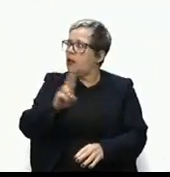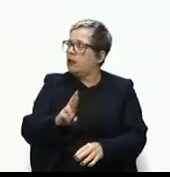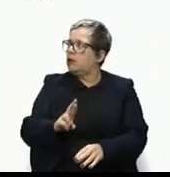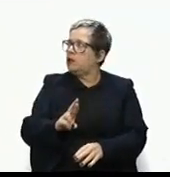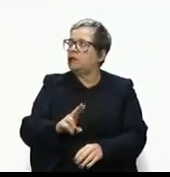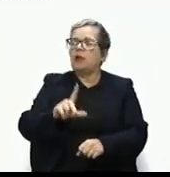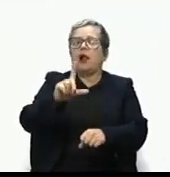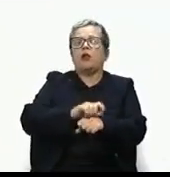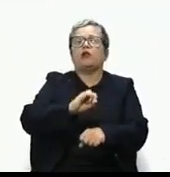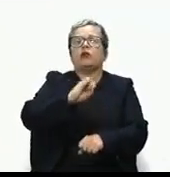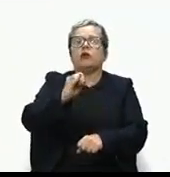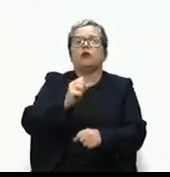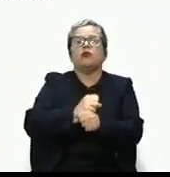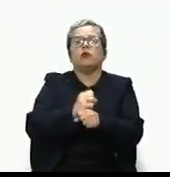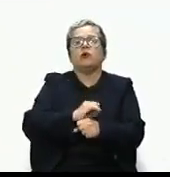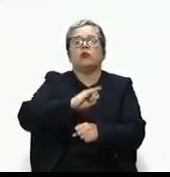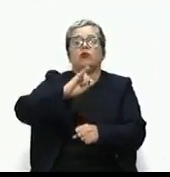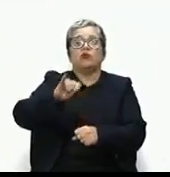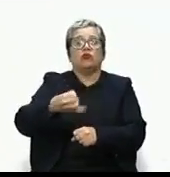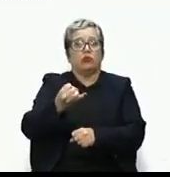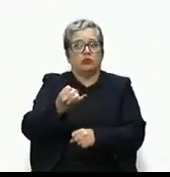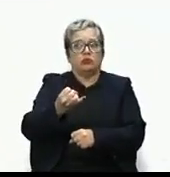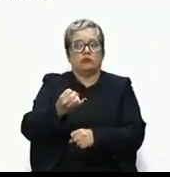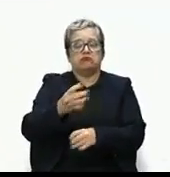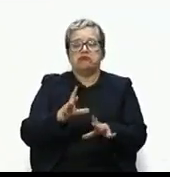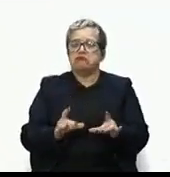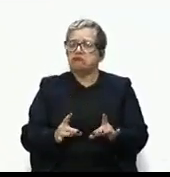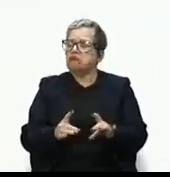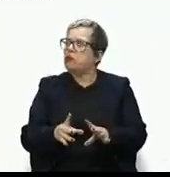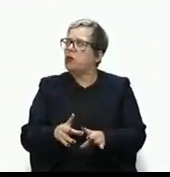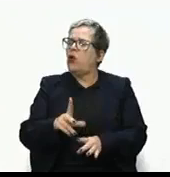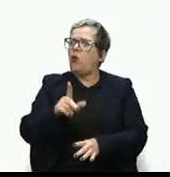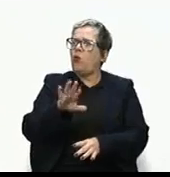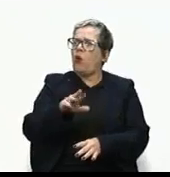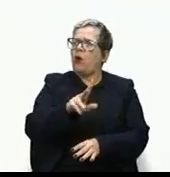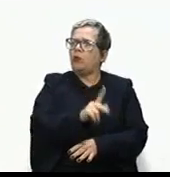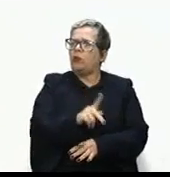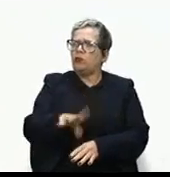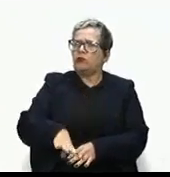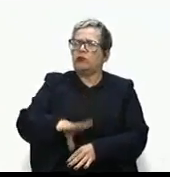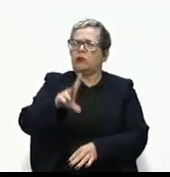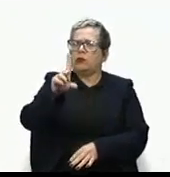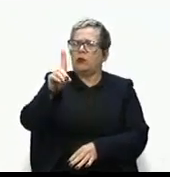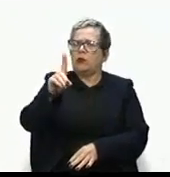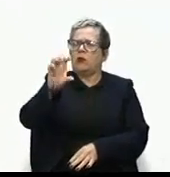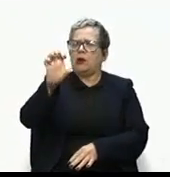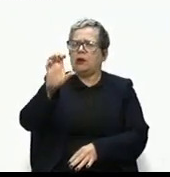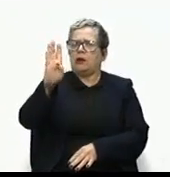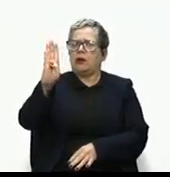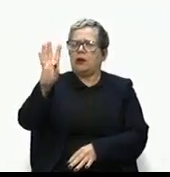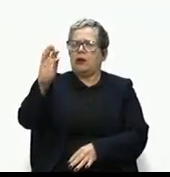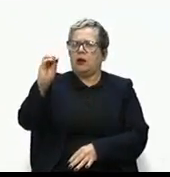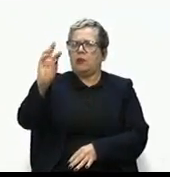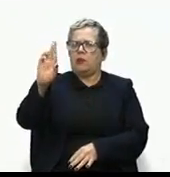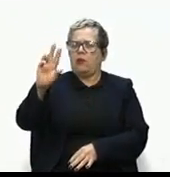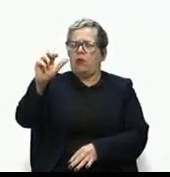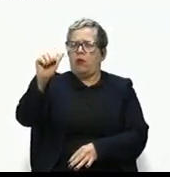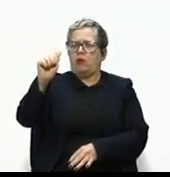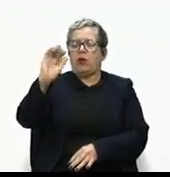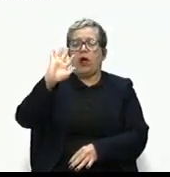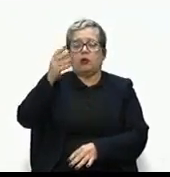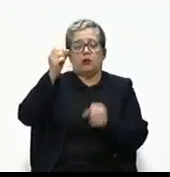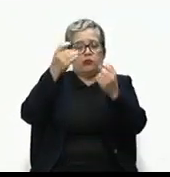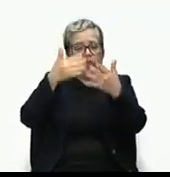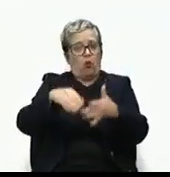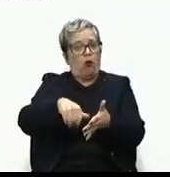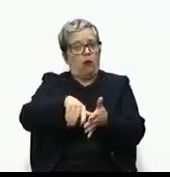I no ano J de funcionamento. Então, como a professora Débora ela nos explicou anteriormente, então nós